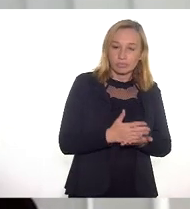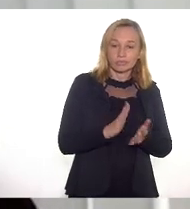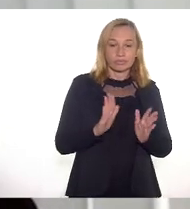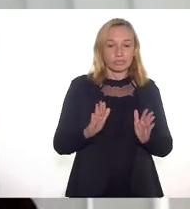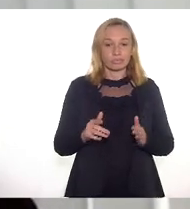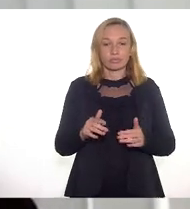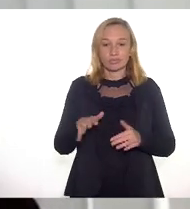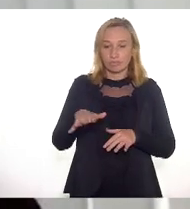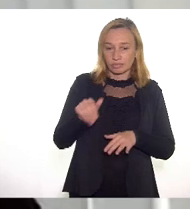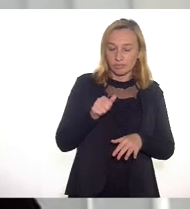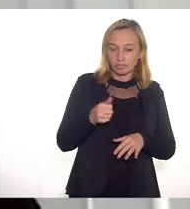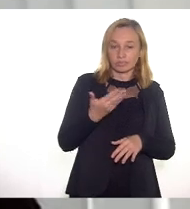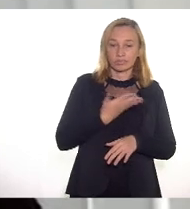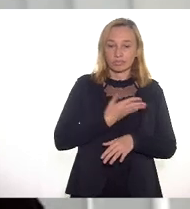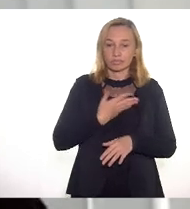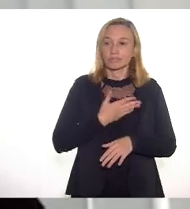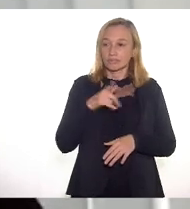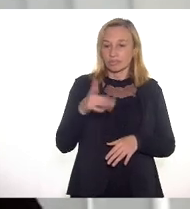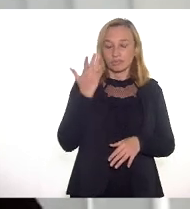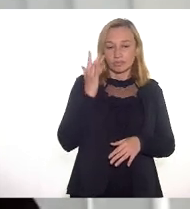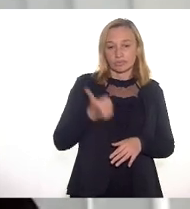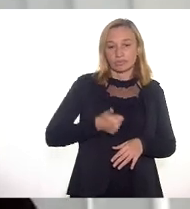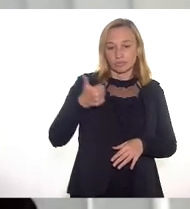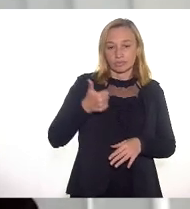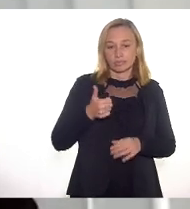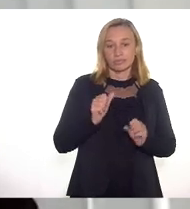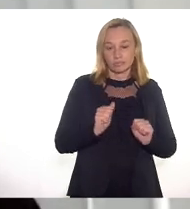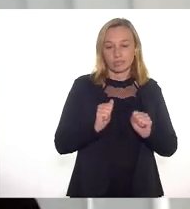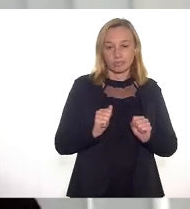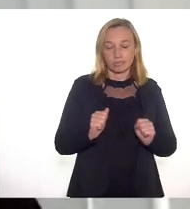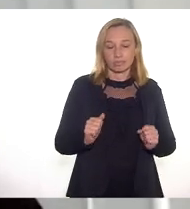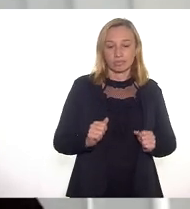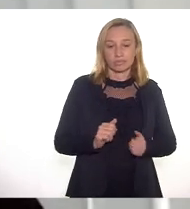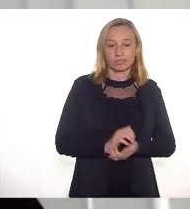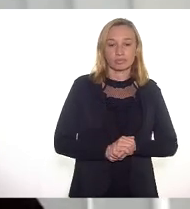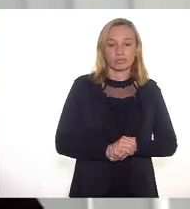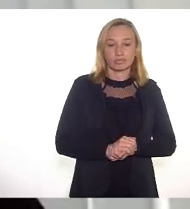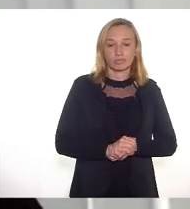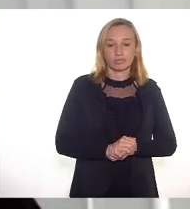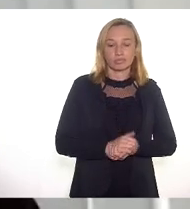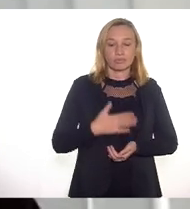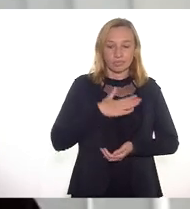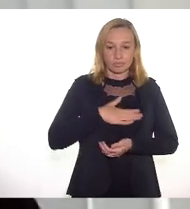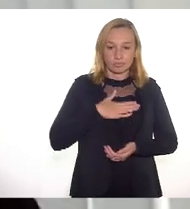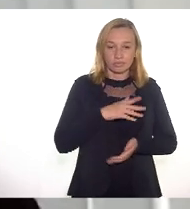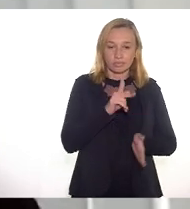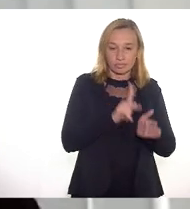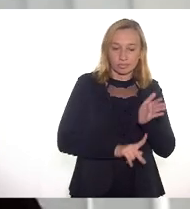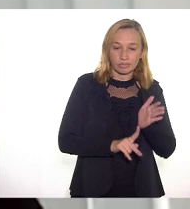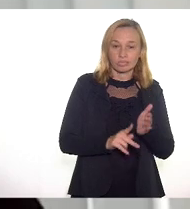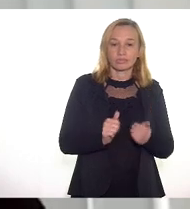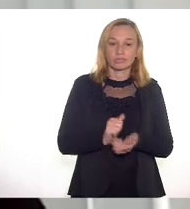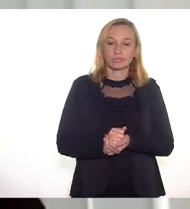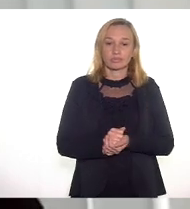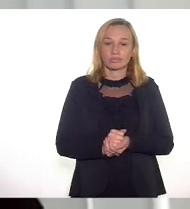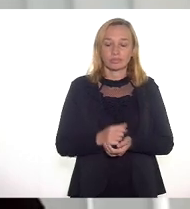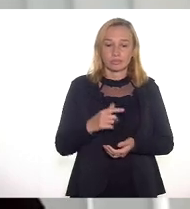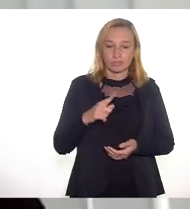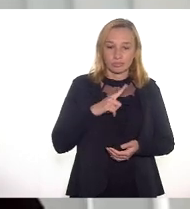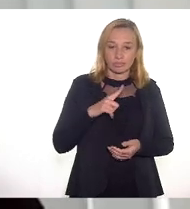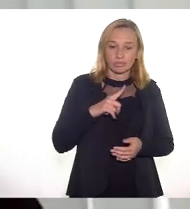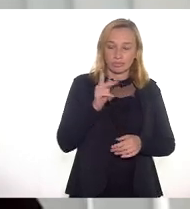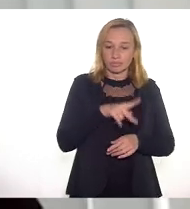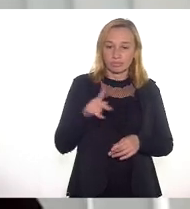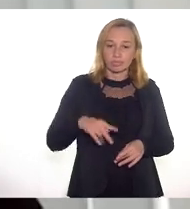para quem vocês considerarem que possam se interessar pelo projeto, né? Vão ter palestrantes